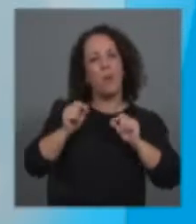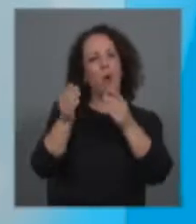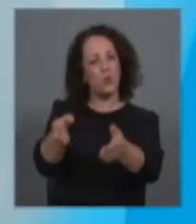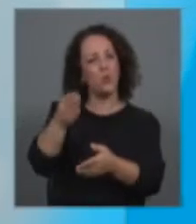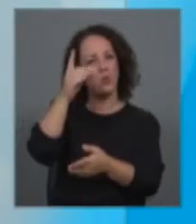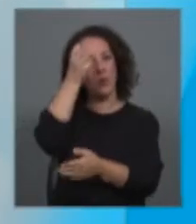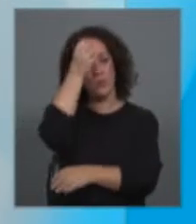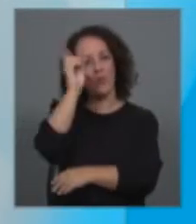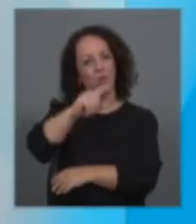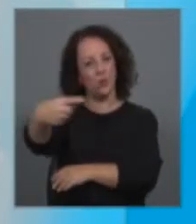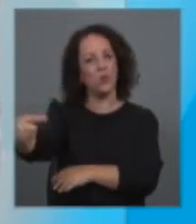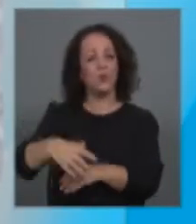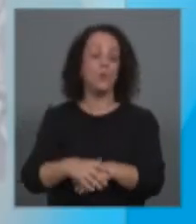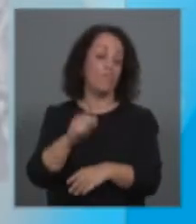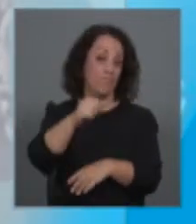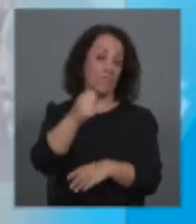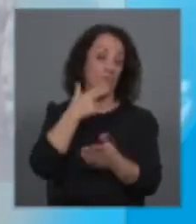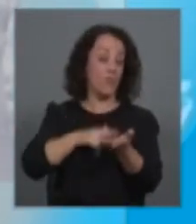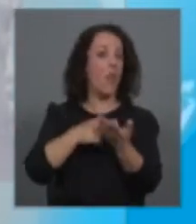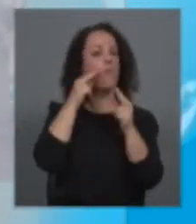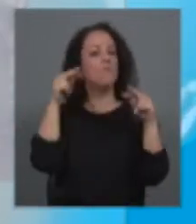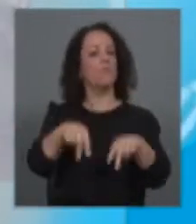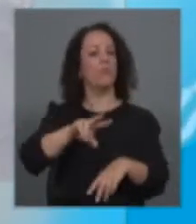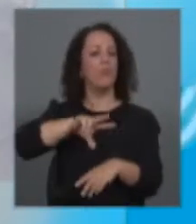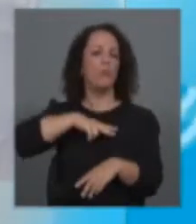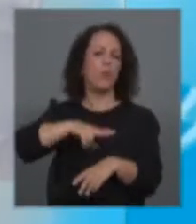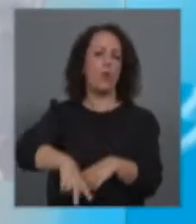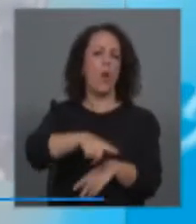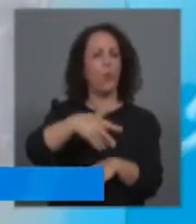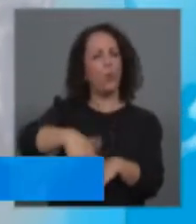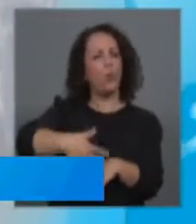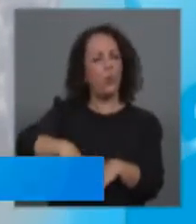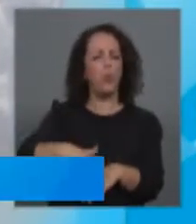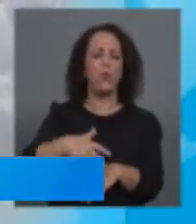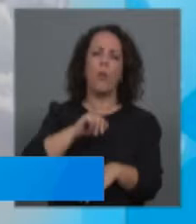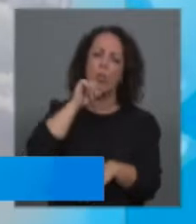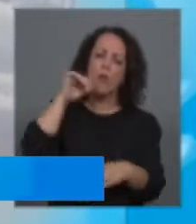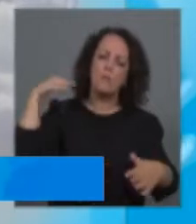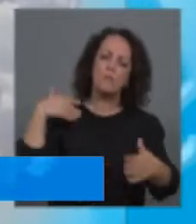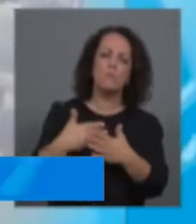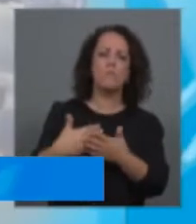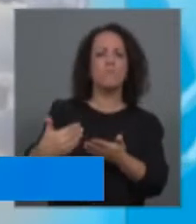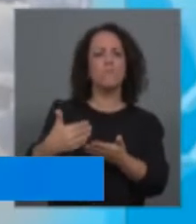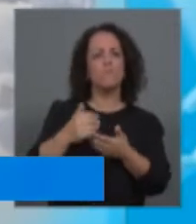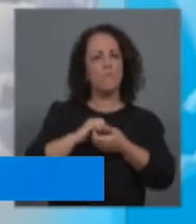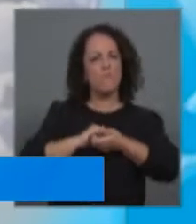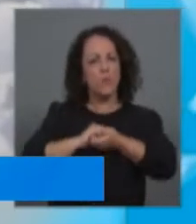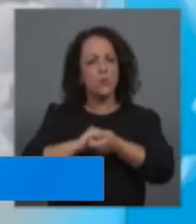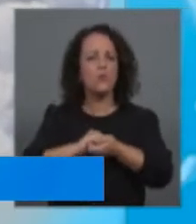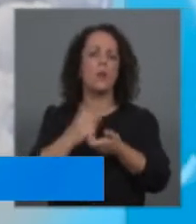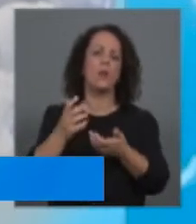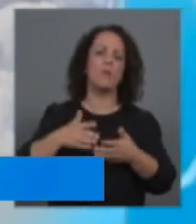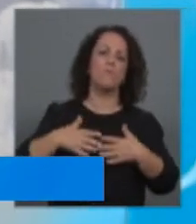e olhando aqui para o exemplo de Portugal, os portugueses continuam a ser muito solidários, apesar das dificuldades, apesar de também estarem a passar por